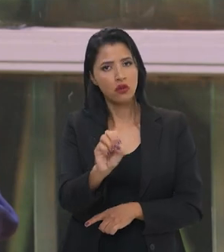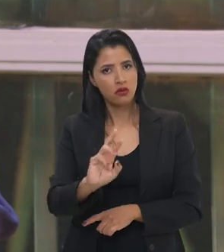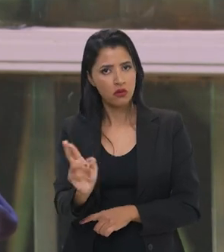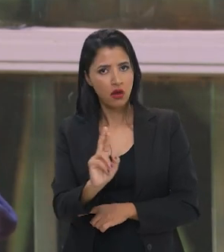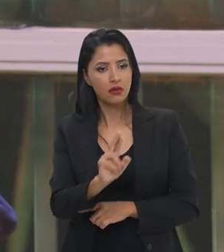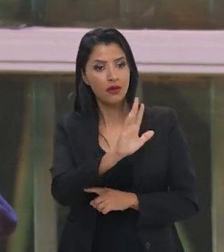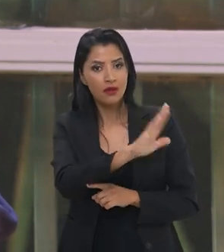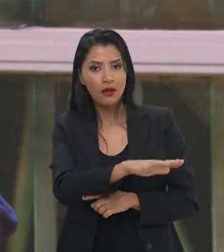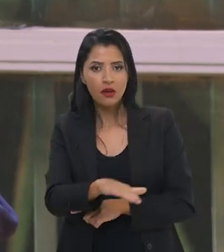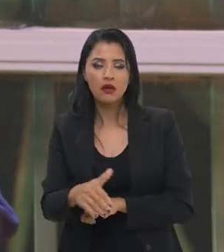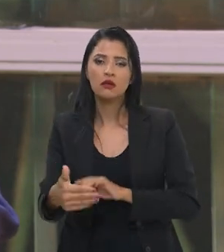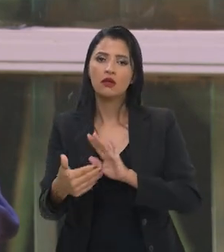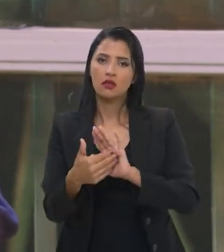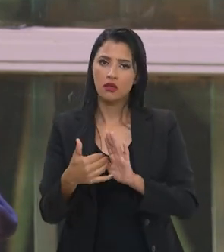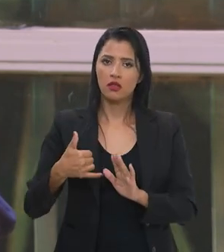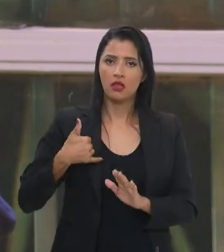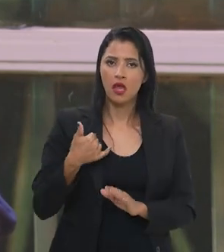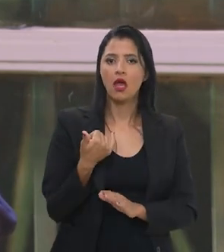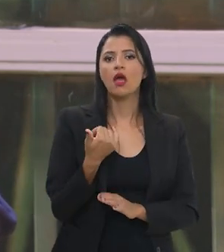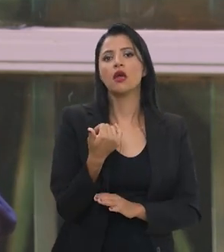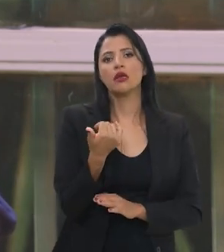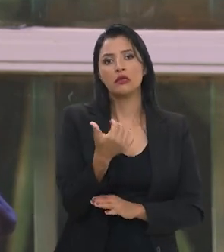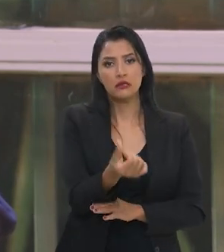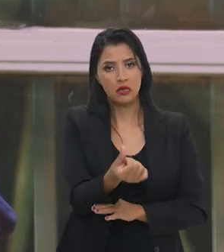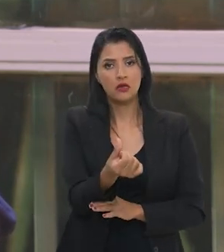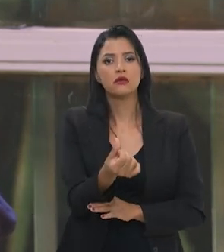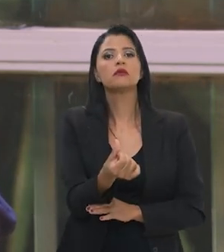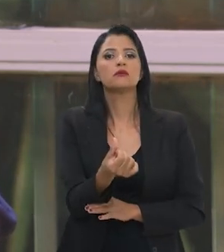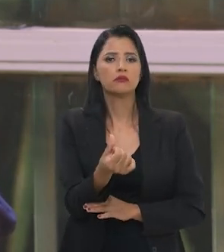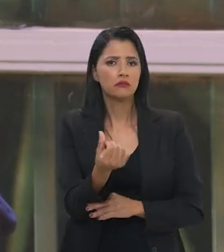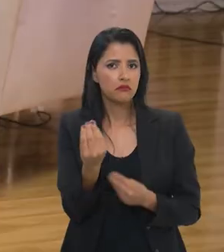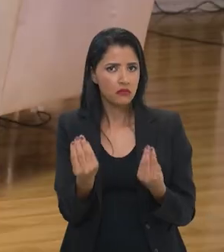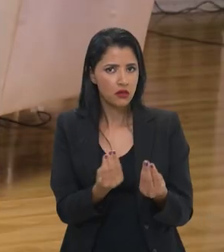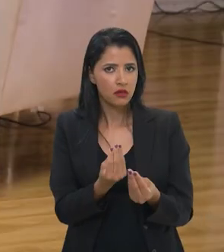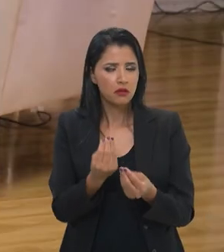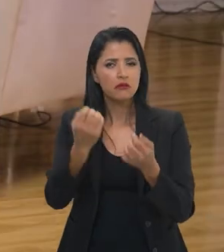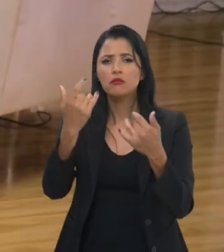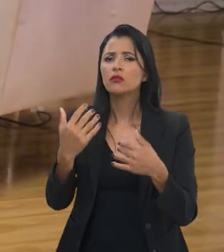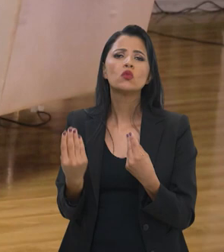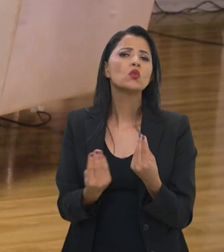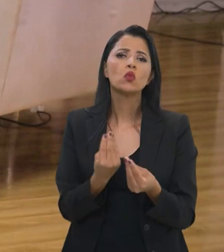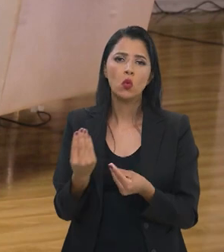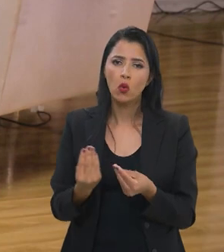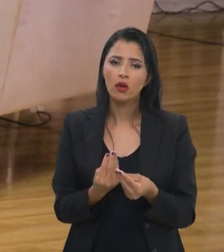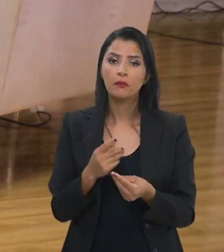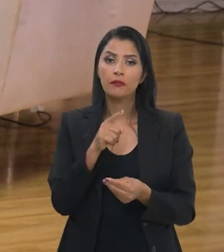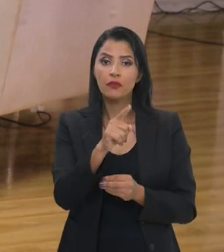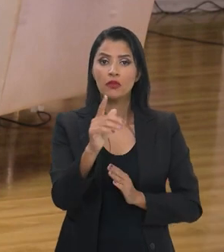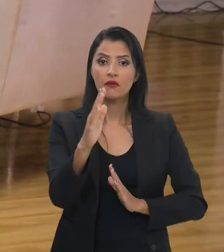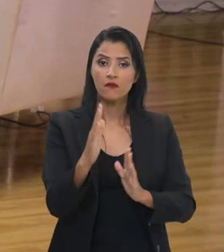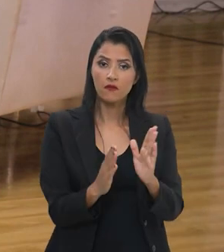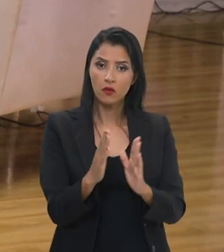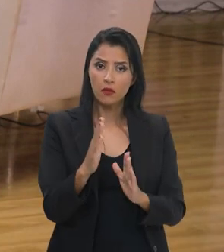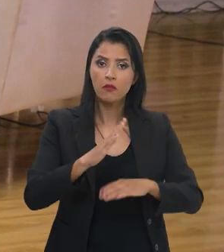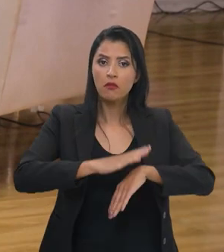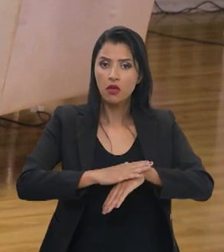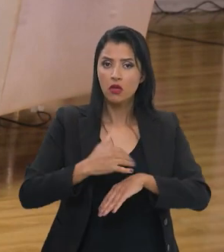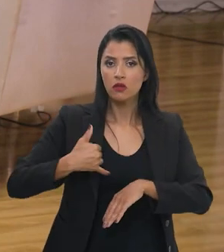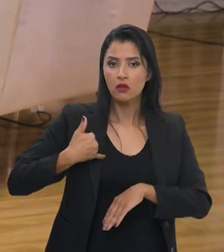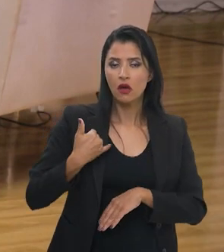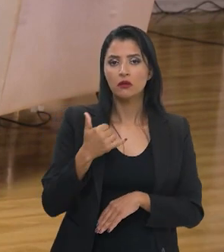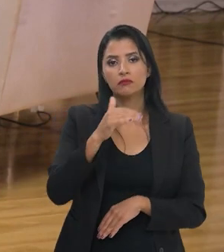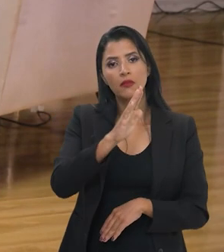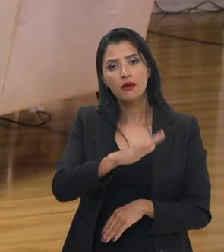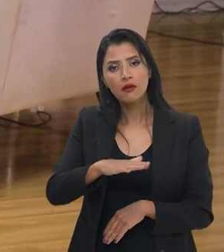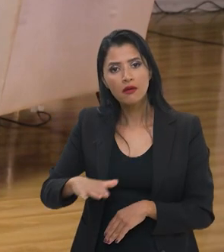por criança até completar seis anos ele quer dizer o seguinte essa é a fase